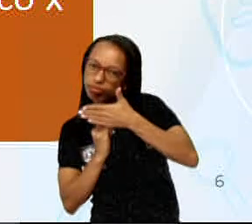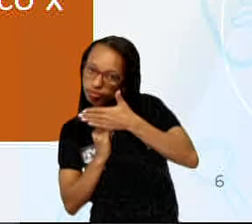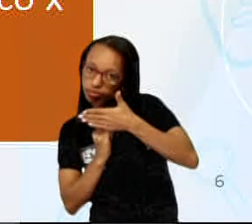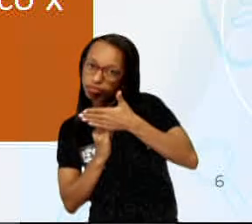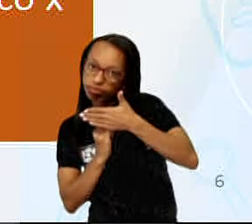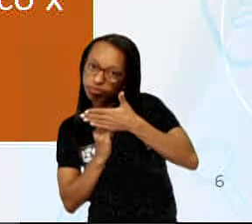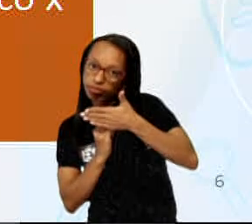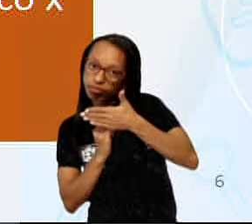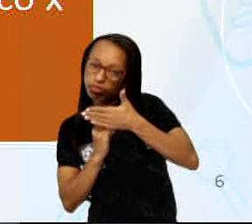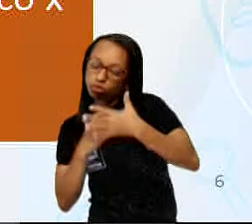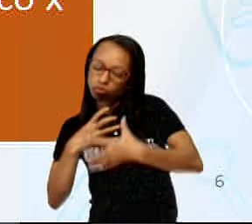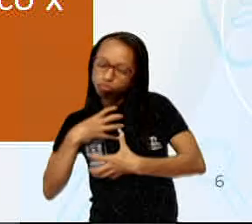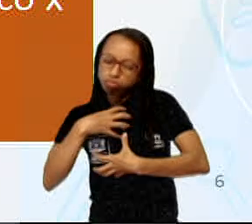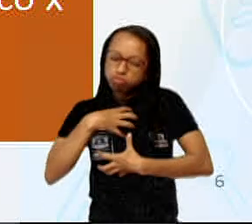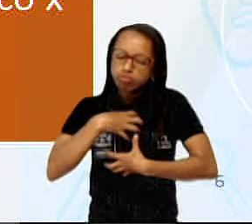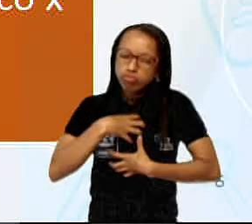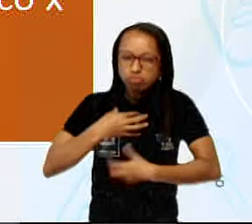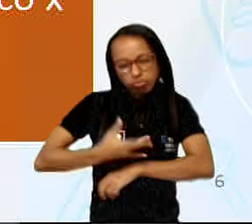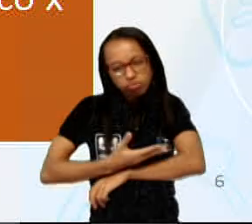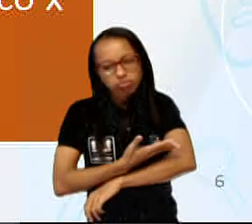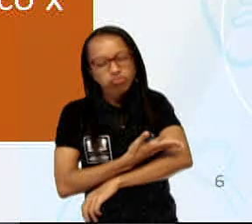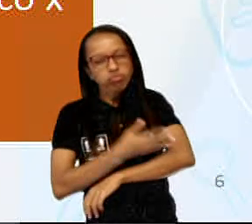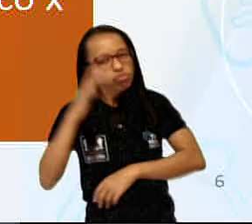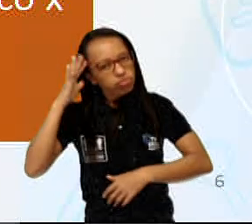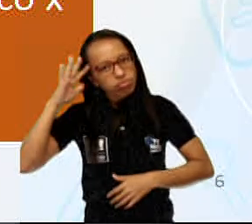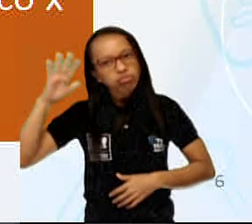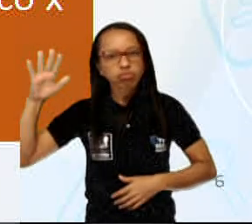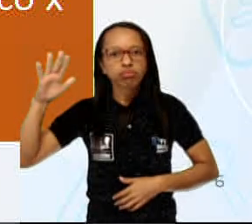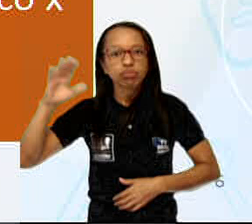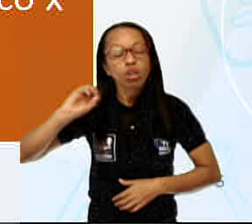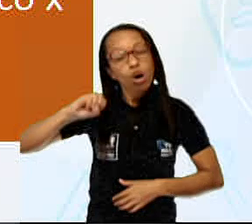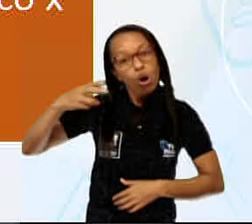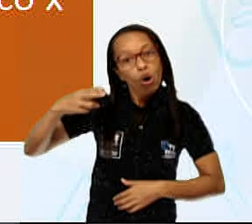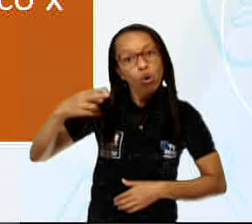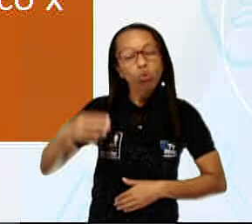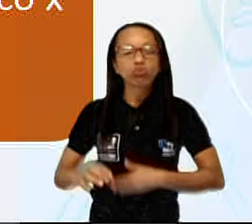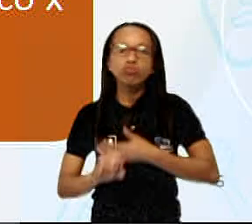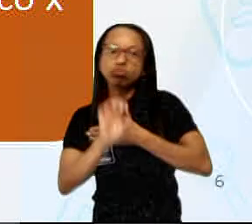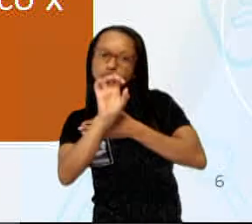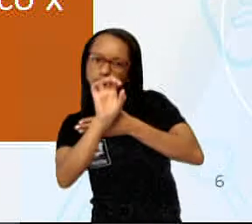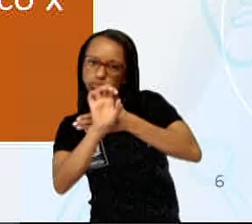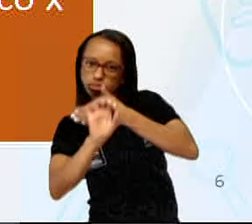suas emoções, aos seus pensamentos, ou externo, quando está